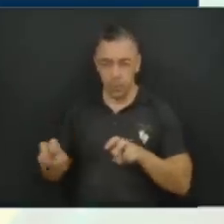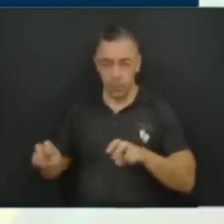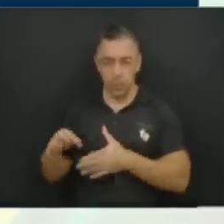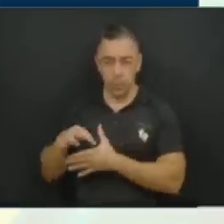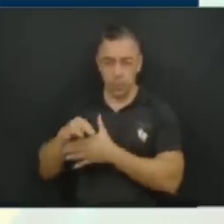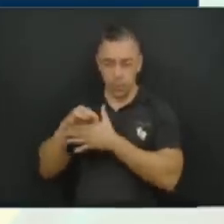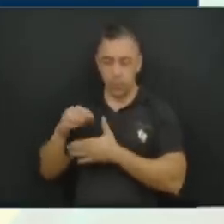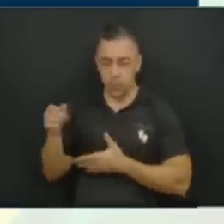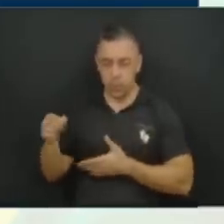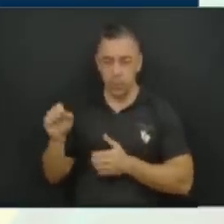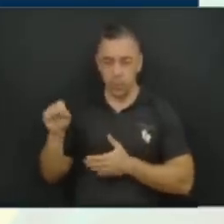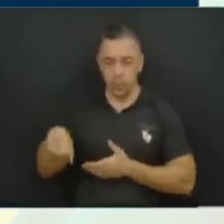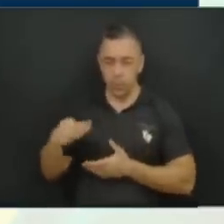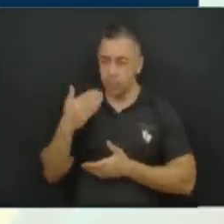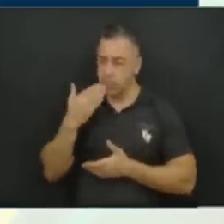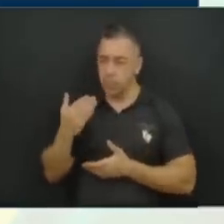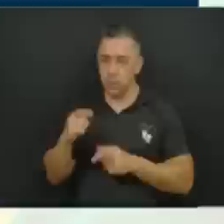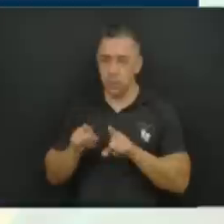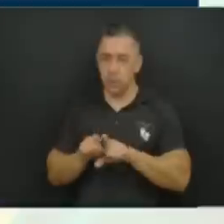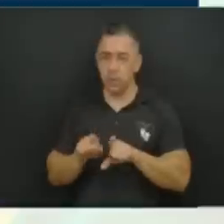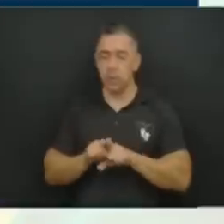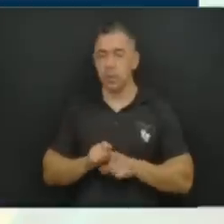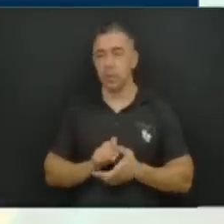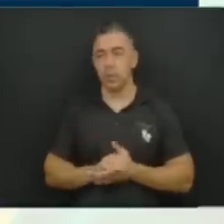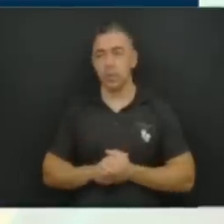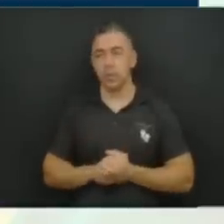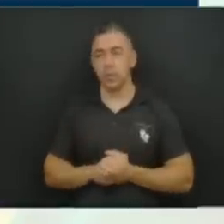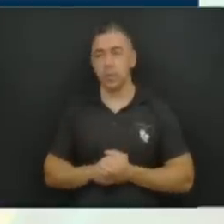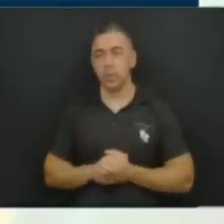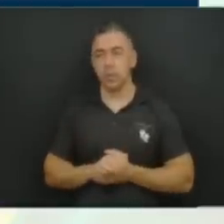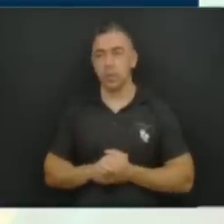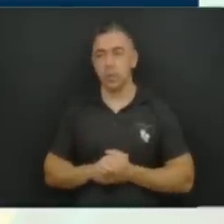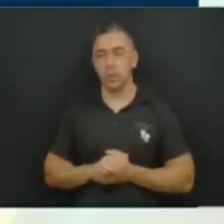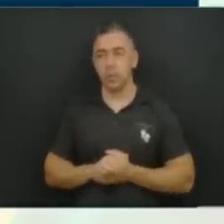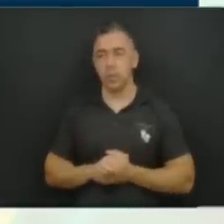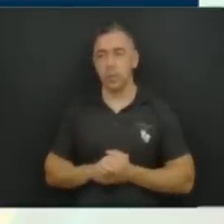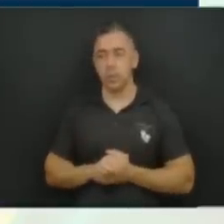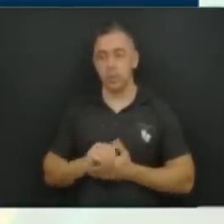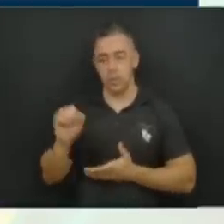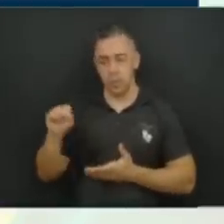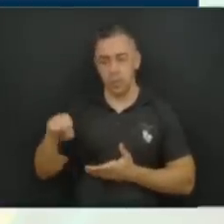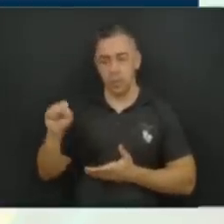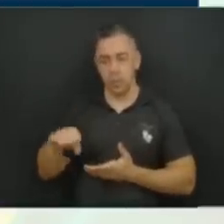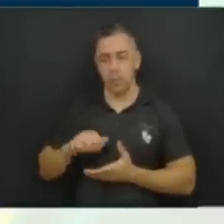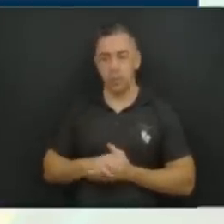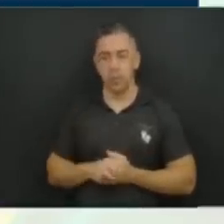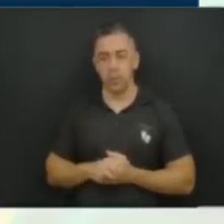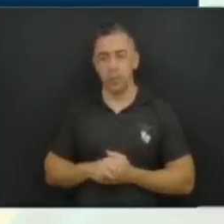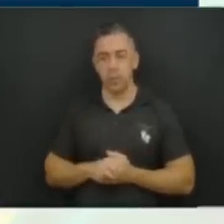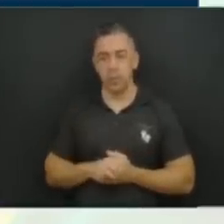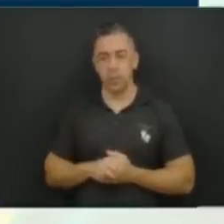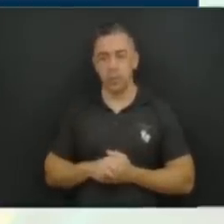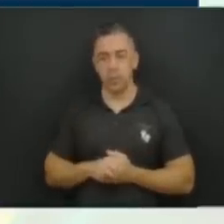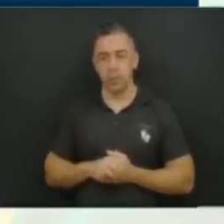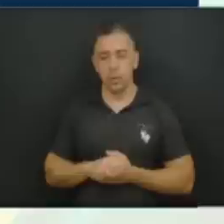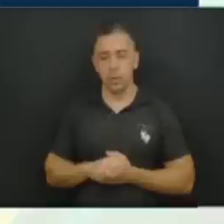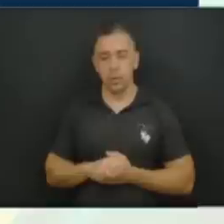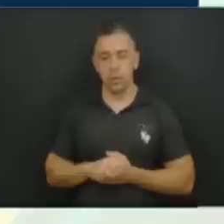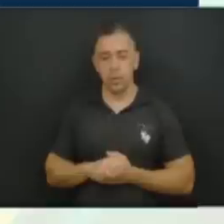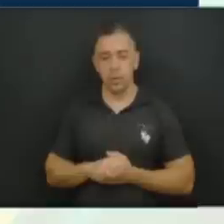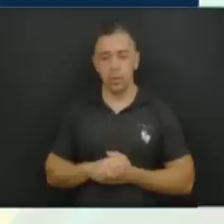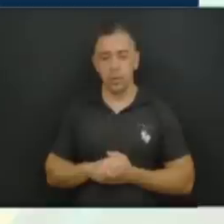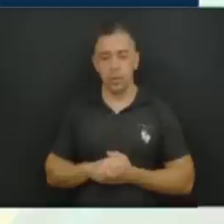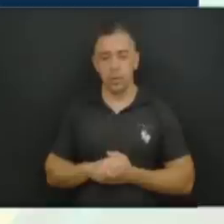Os Independentes pedir voto sim aqui presente Só lembrando os dependentes do Polo cara eu dependente é assim sim aí não tem dependência não todo mundo senão o bicho vai